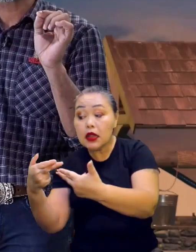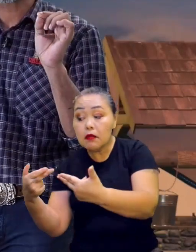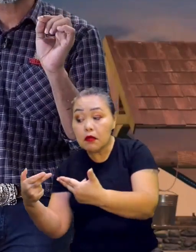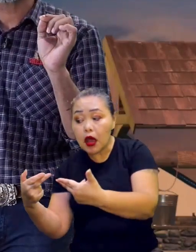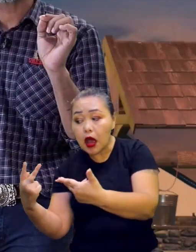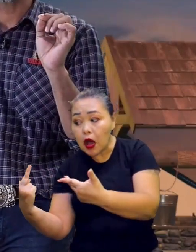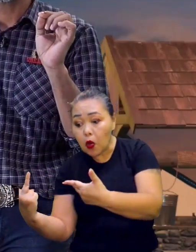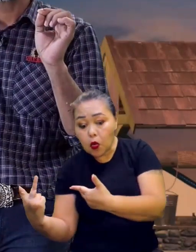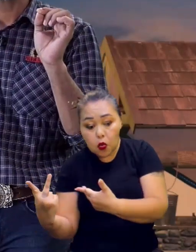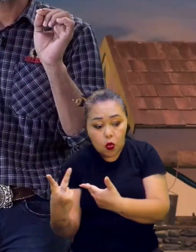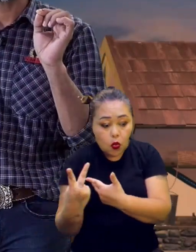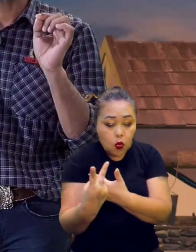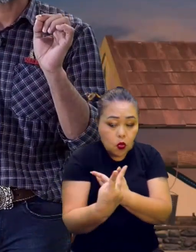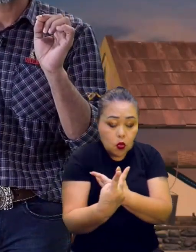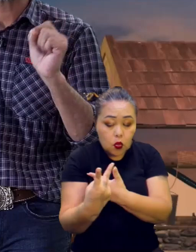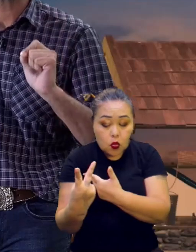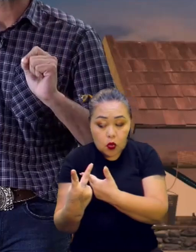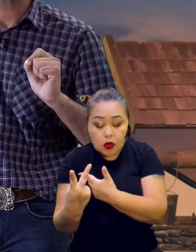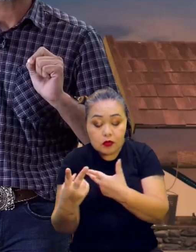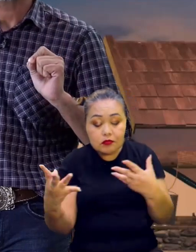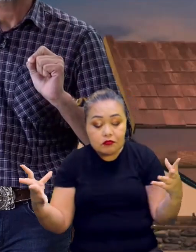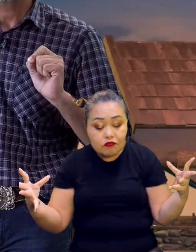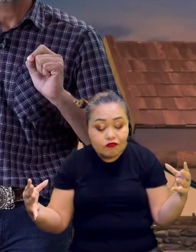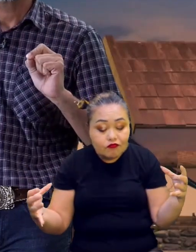animal e vegetal, galera, tem que lembrar